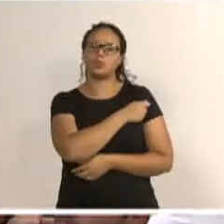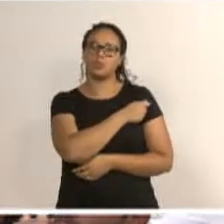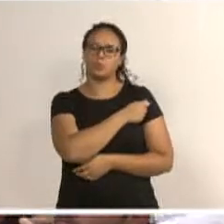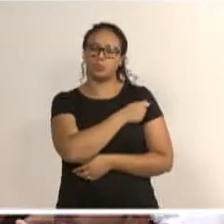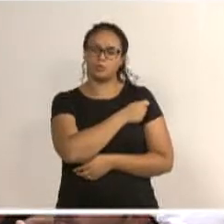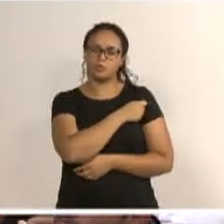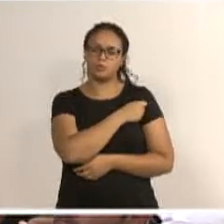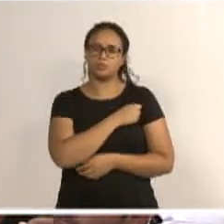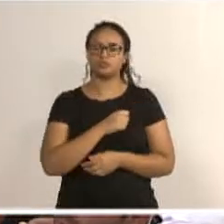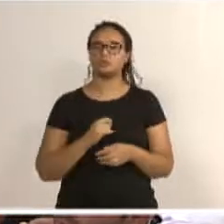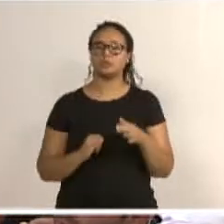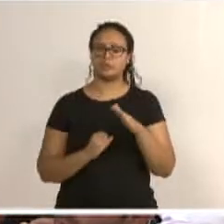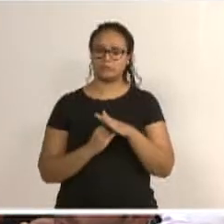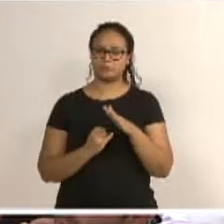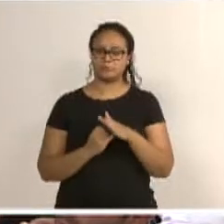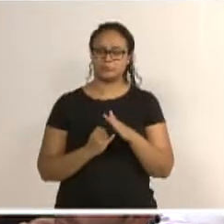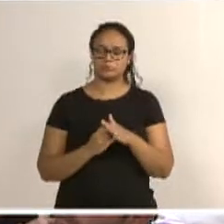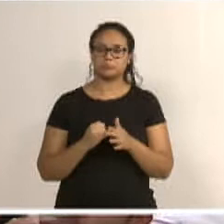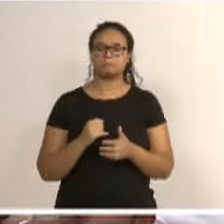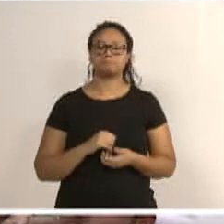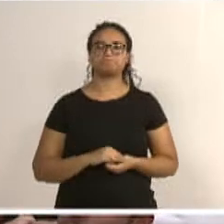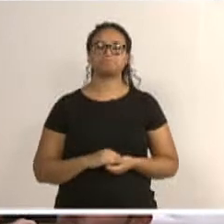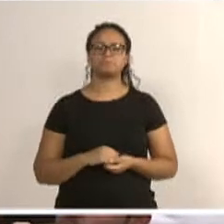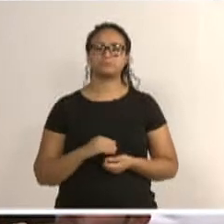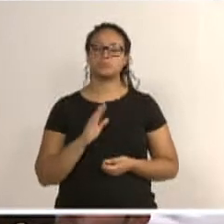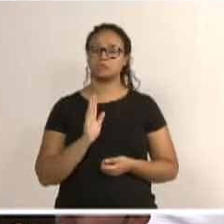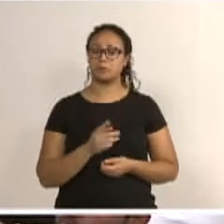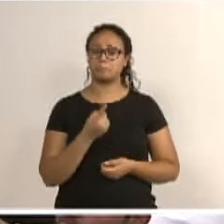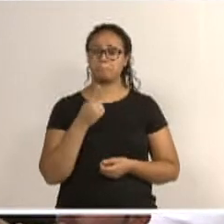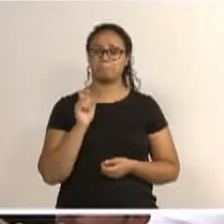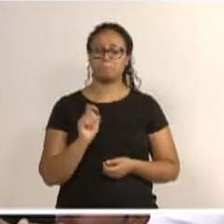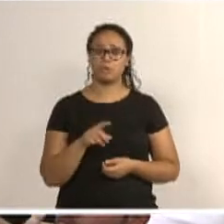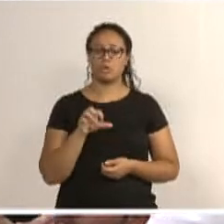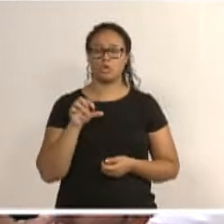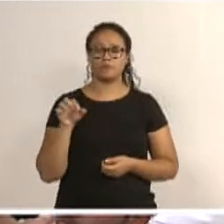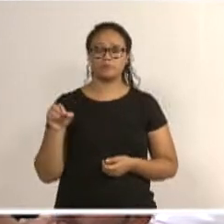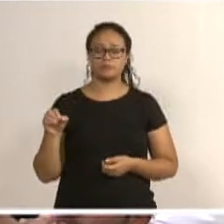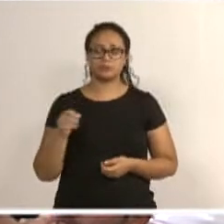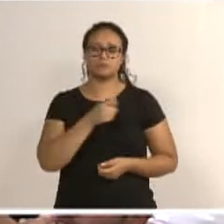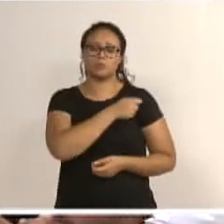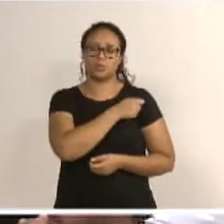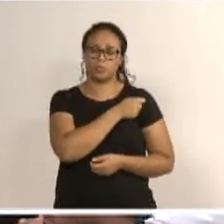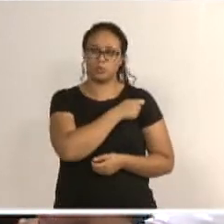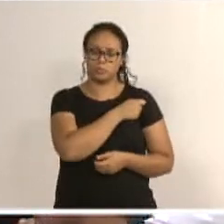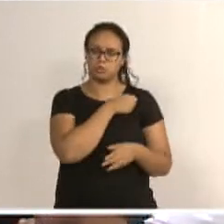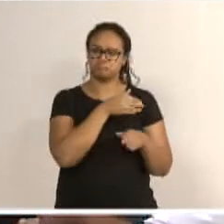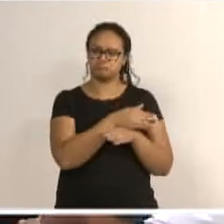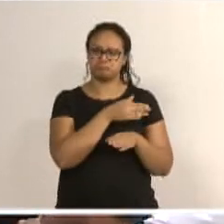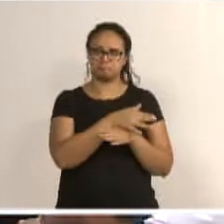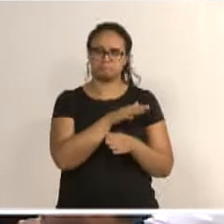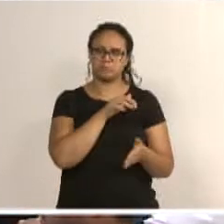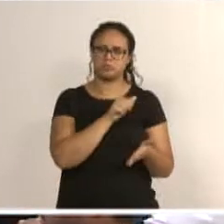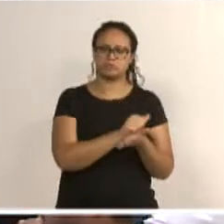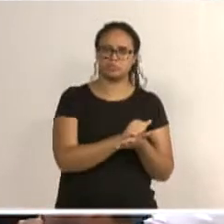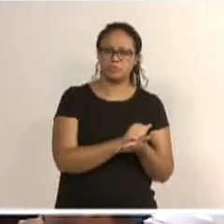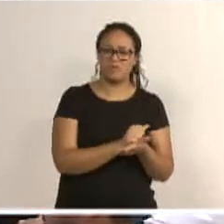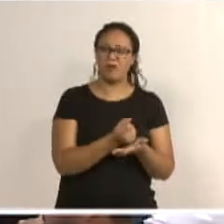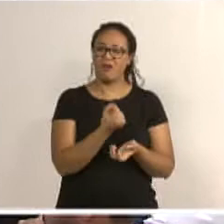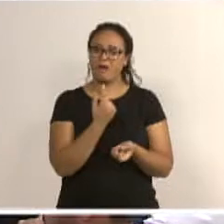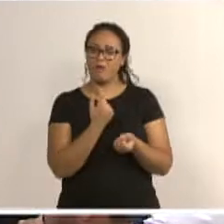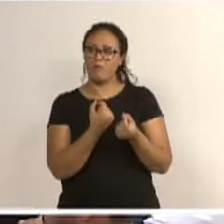Santa Catarina, o IFSC. Hoje nós somos mais de 1.900 alunos na instituição e parte desses